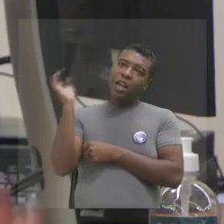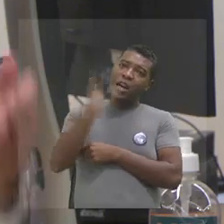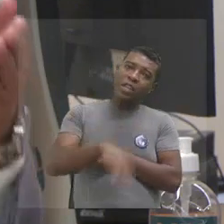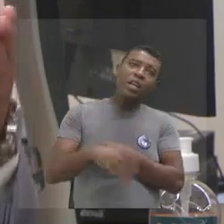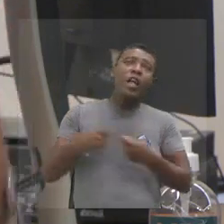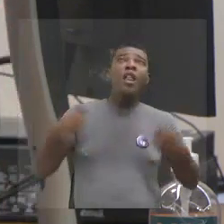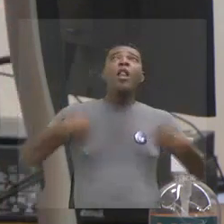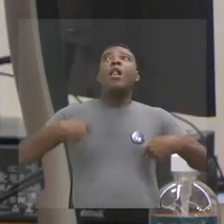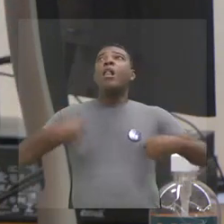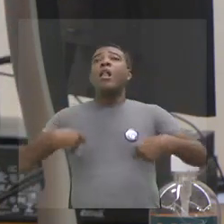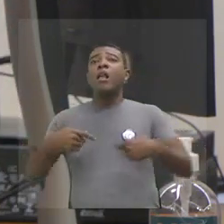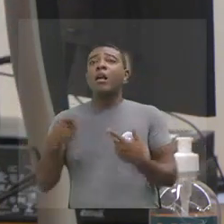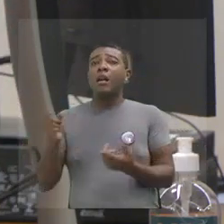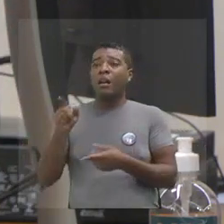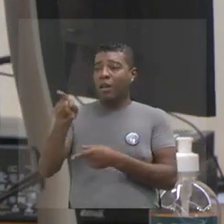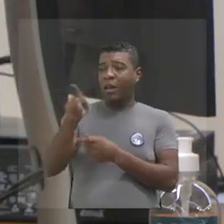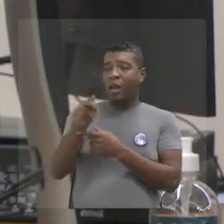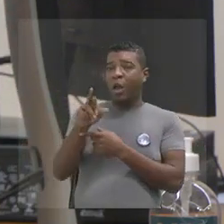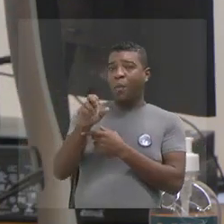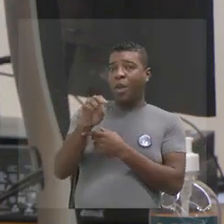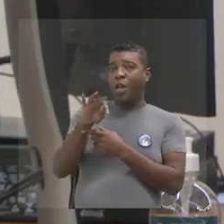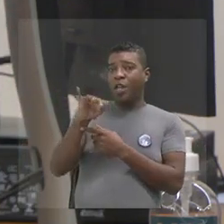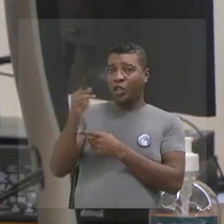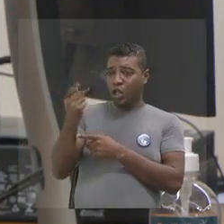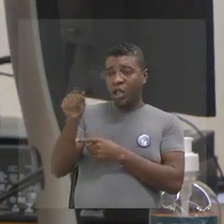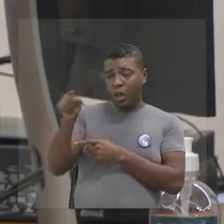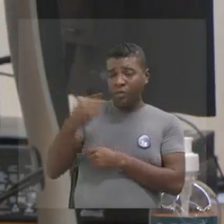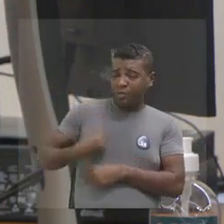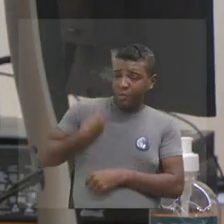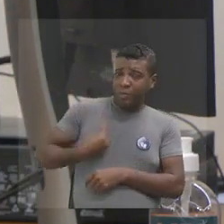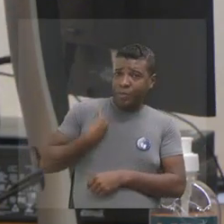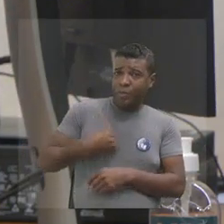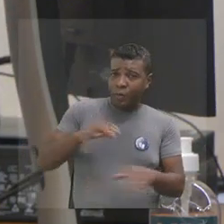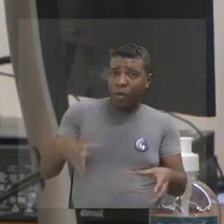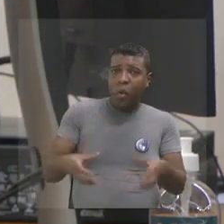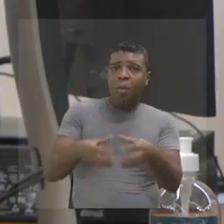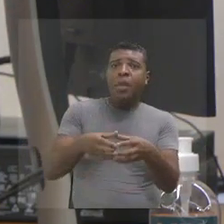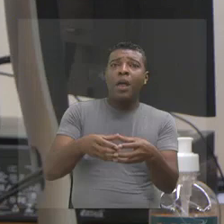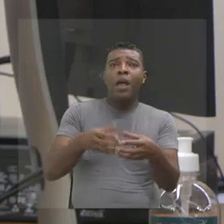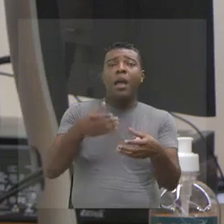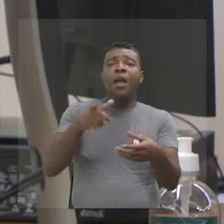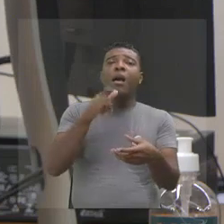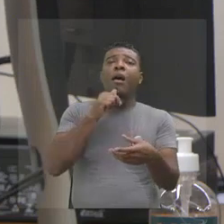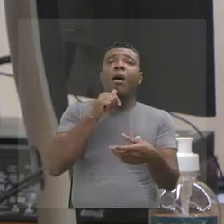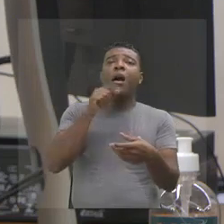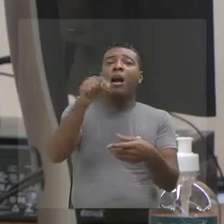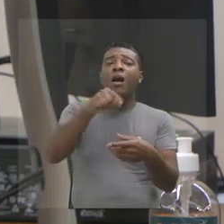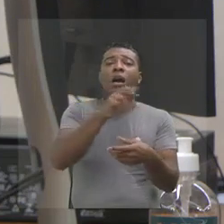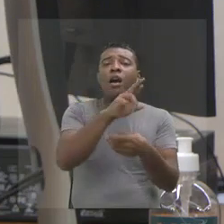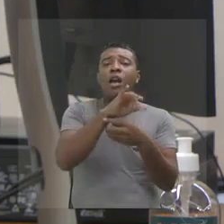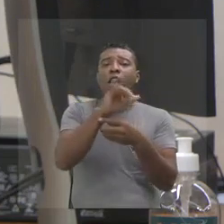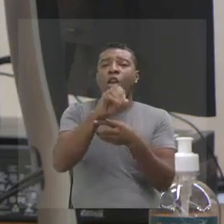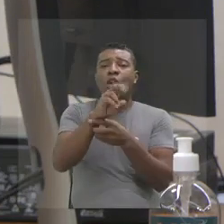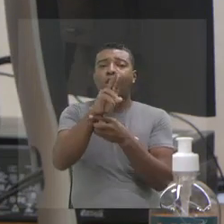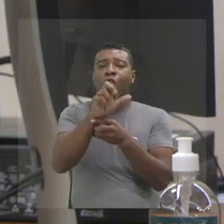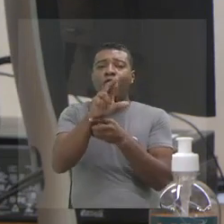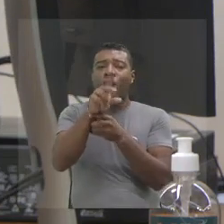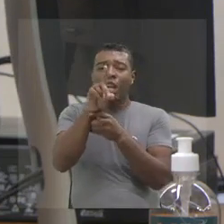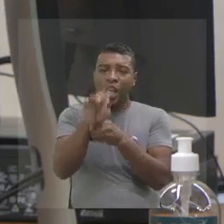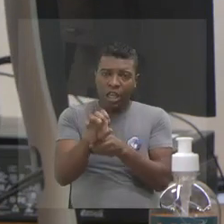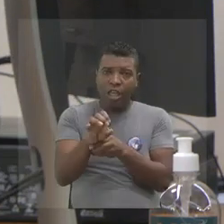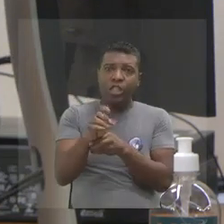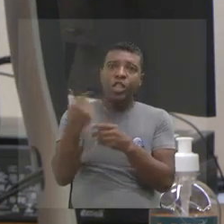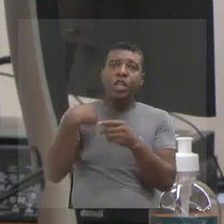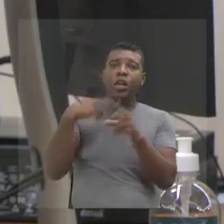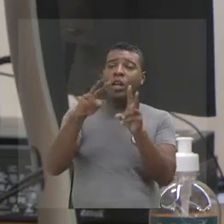hidrográfica né a pretinha é membro do comitê de bacia hidrográfica do Rio Verde então sempre tem pautado essas ações para que a cemade